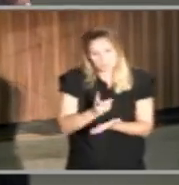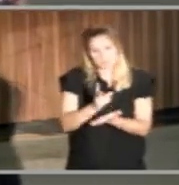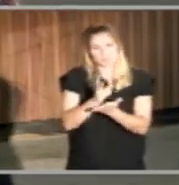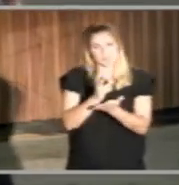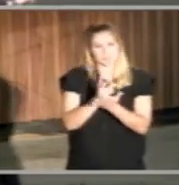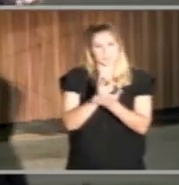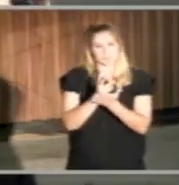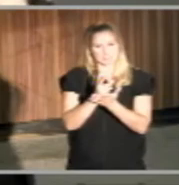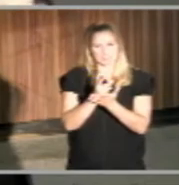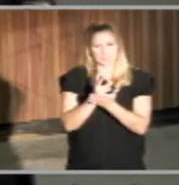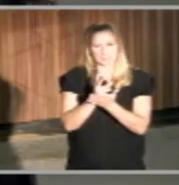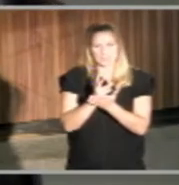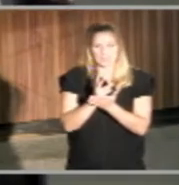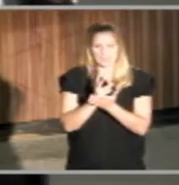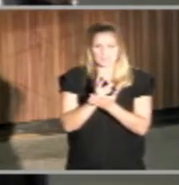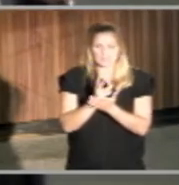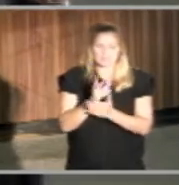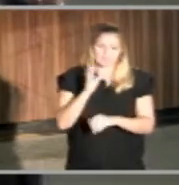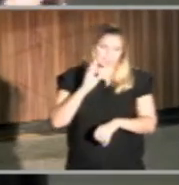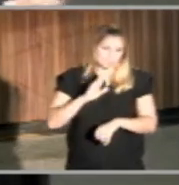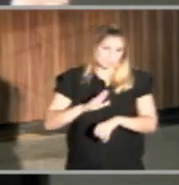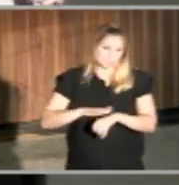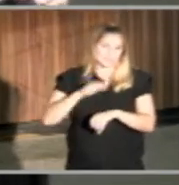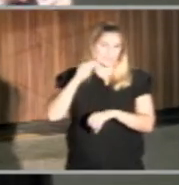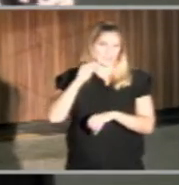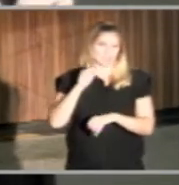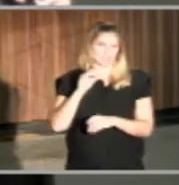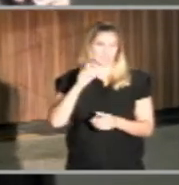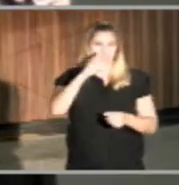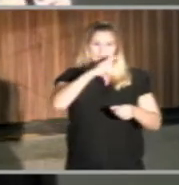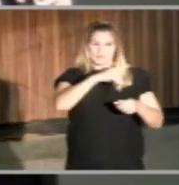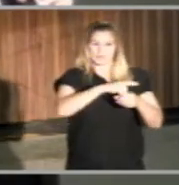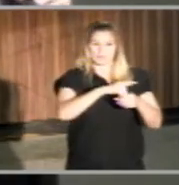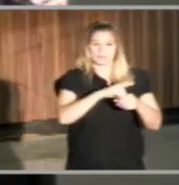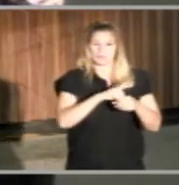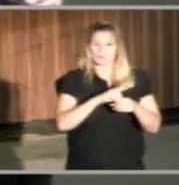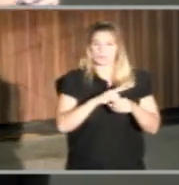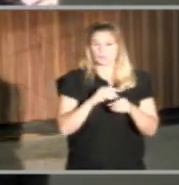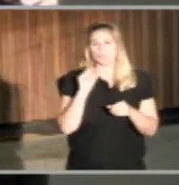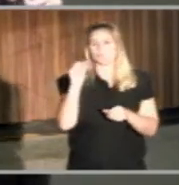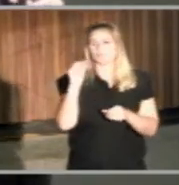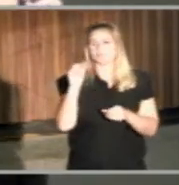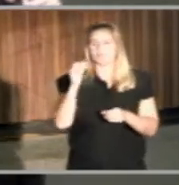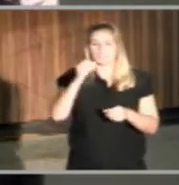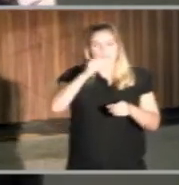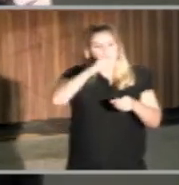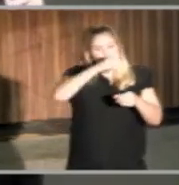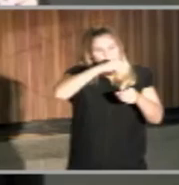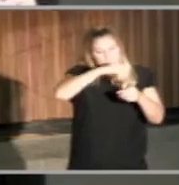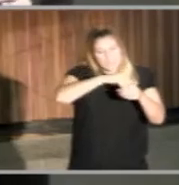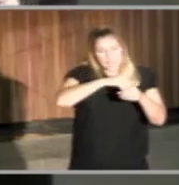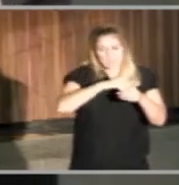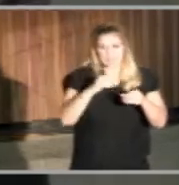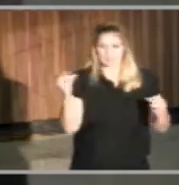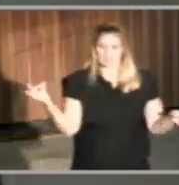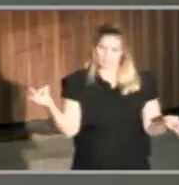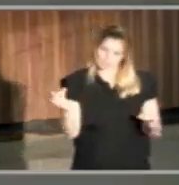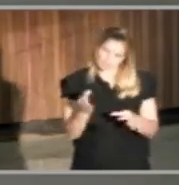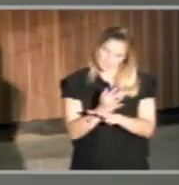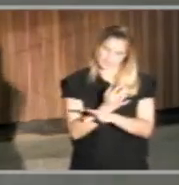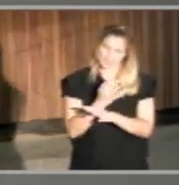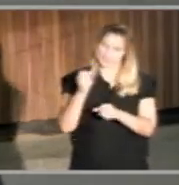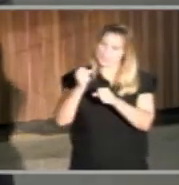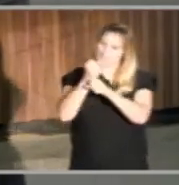dízimo, além do seu dízimo, para dizer, esse aqui é uma oferta alçada para a gente terminar essa obra. E você